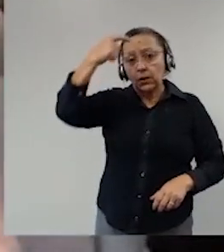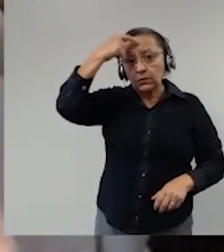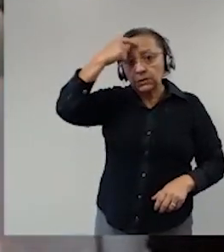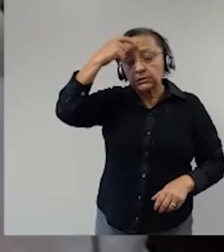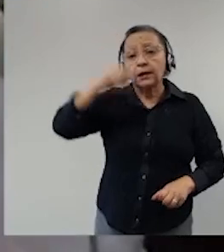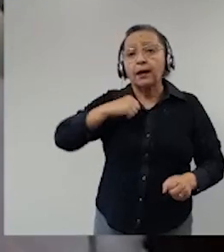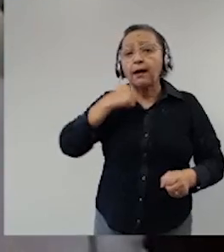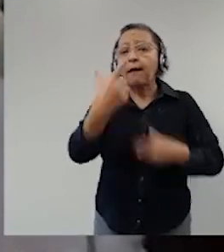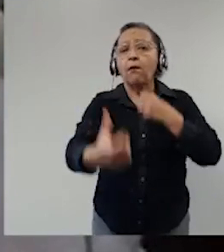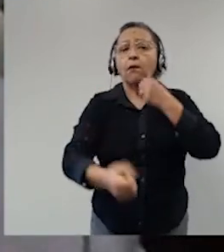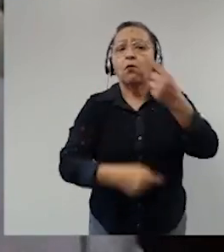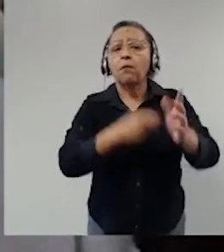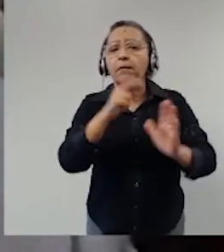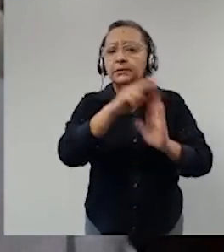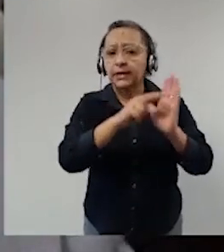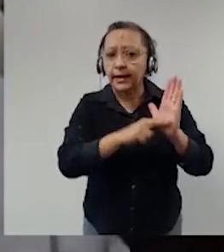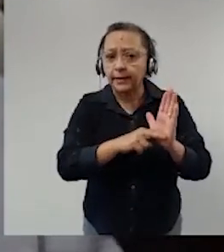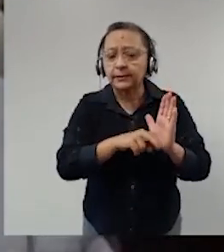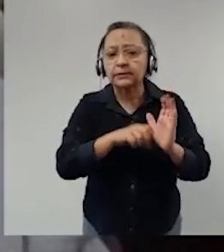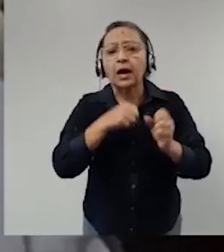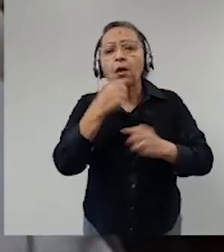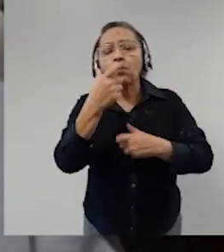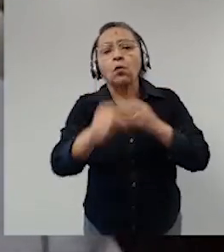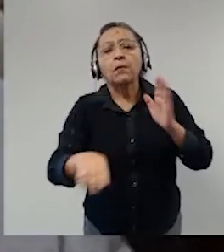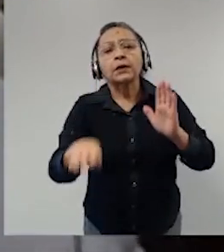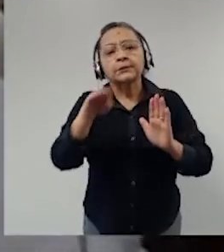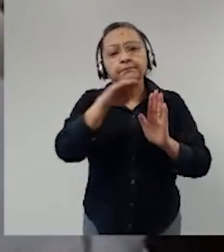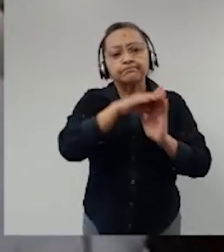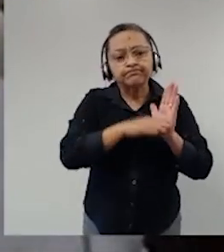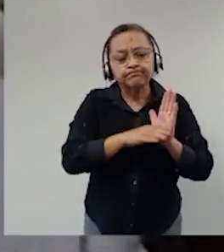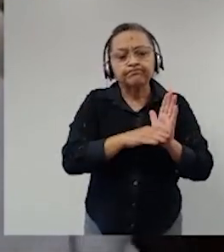algumas medidas que são completamente